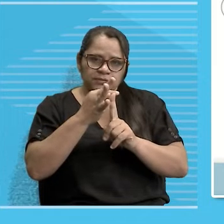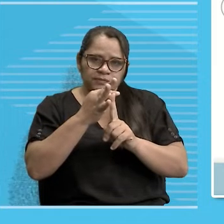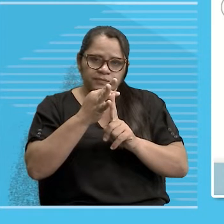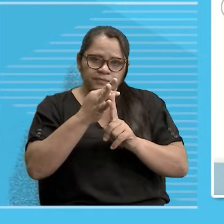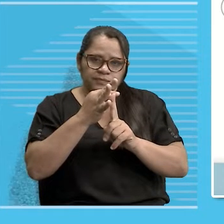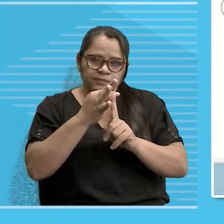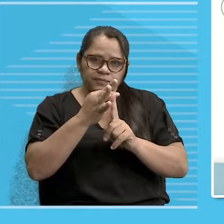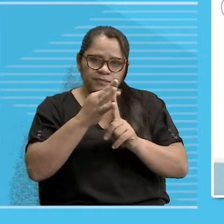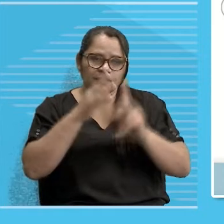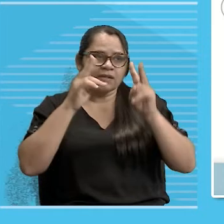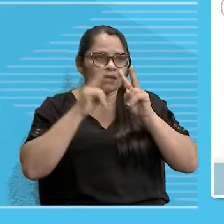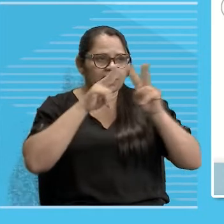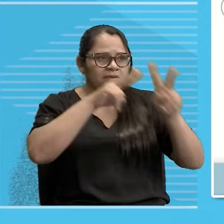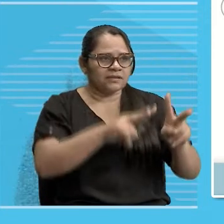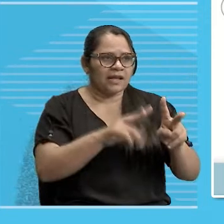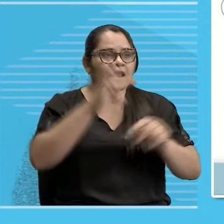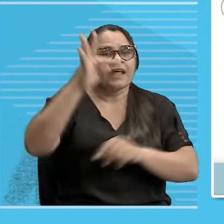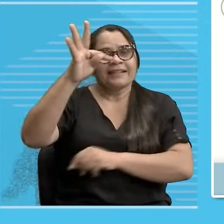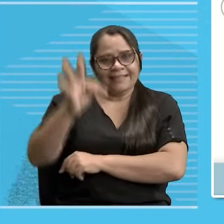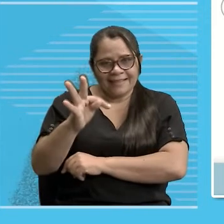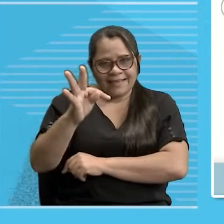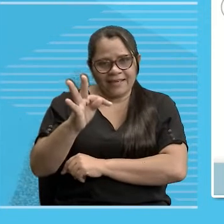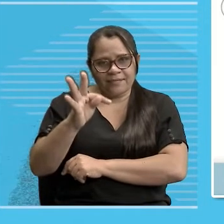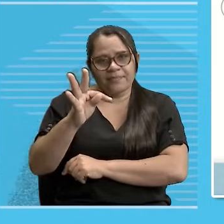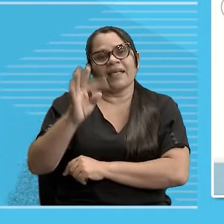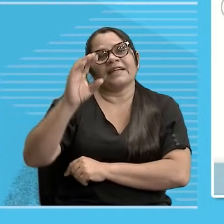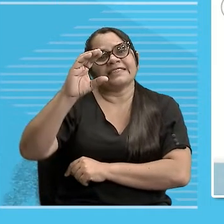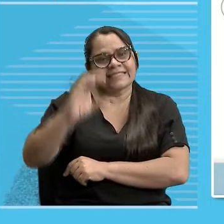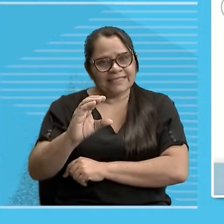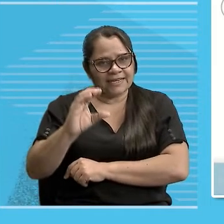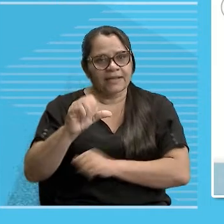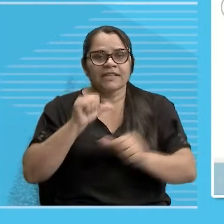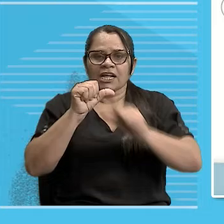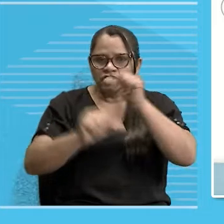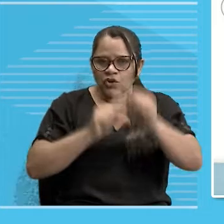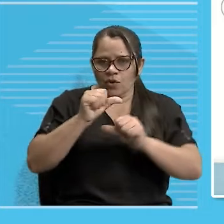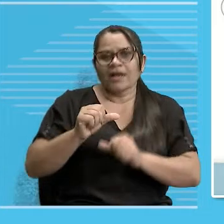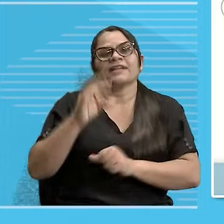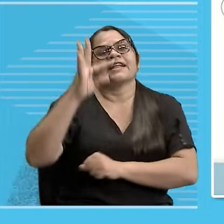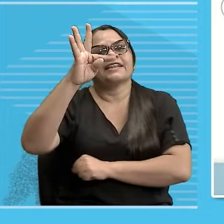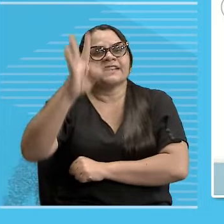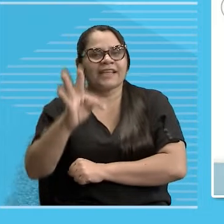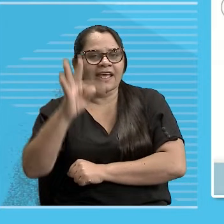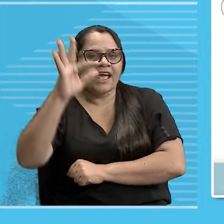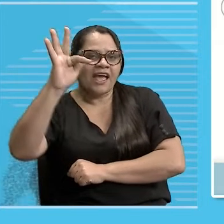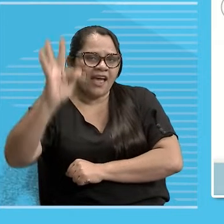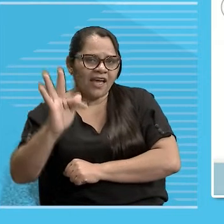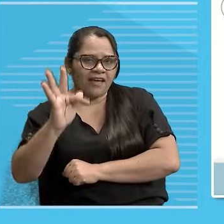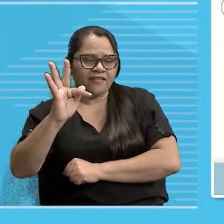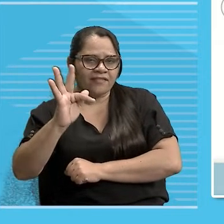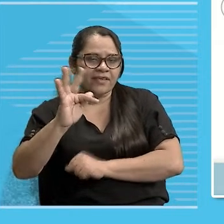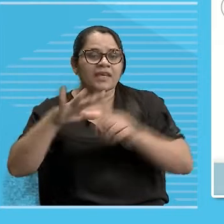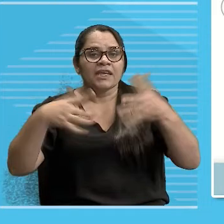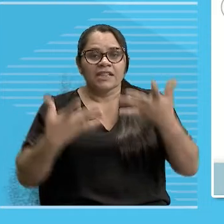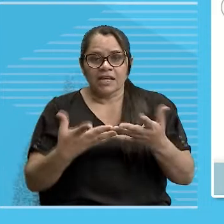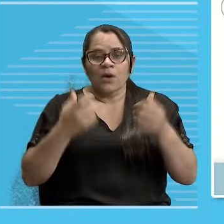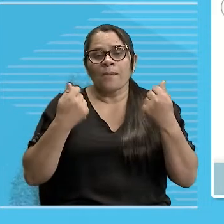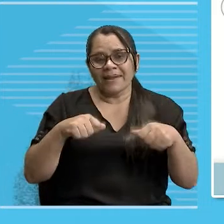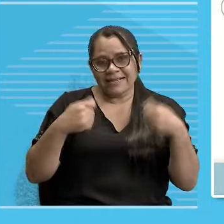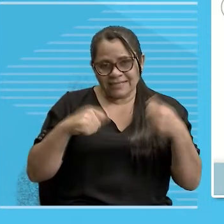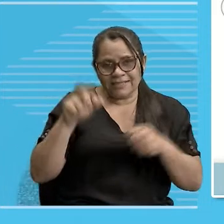da escala Celsius para a escala Fahrenheit, eu vou pegar um